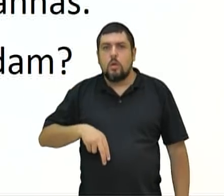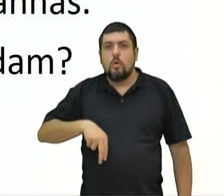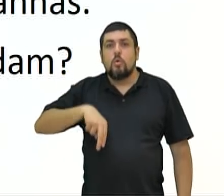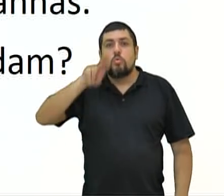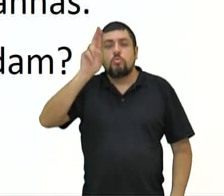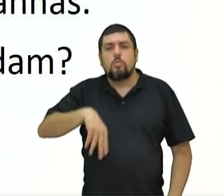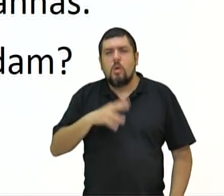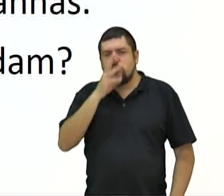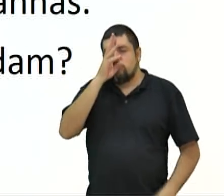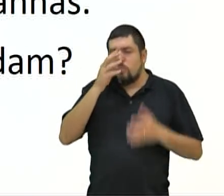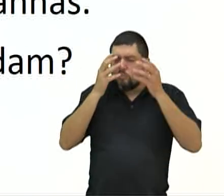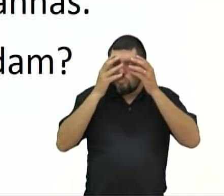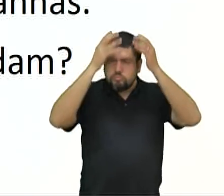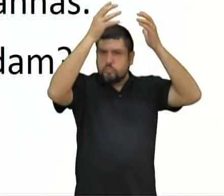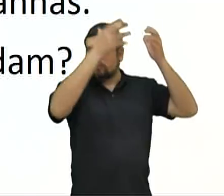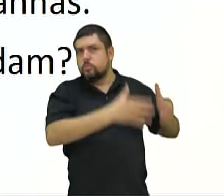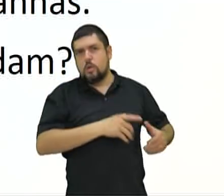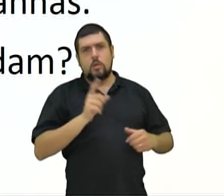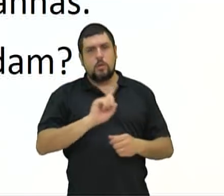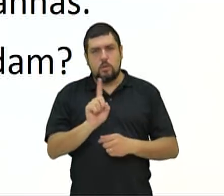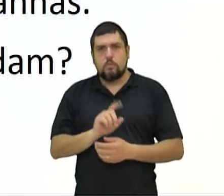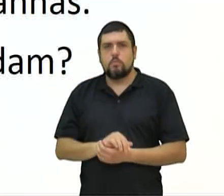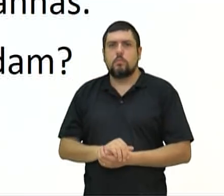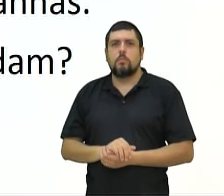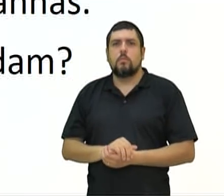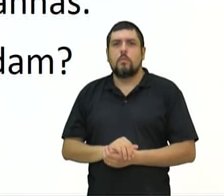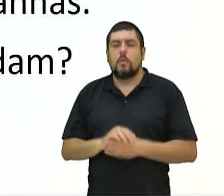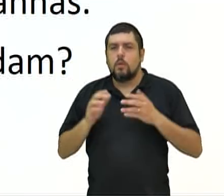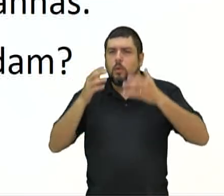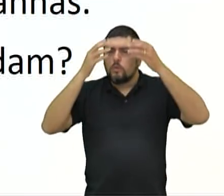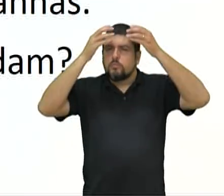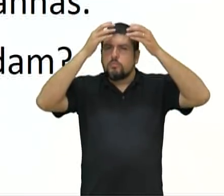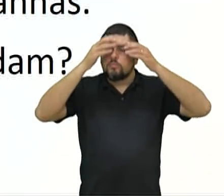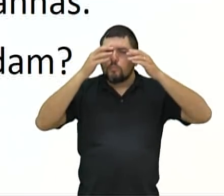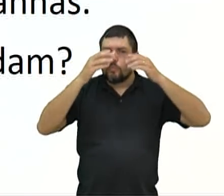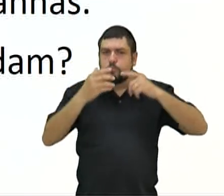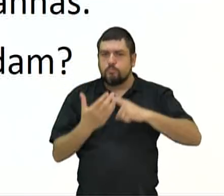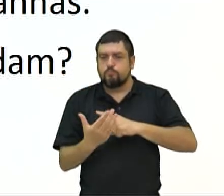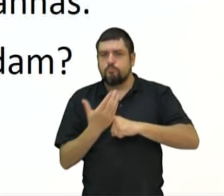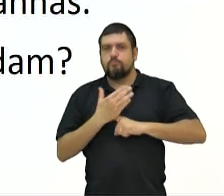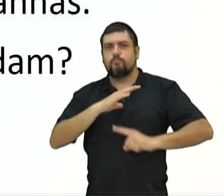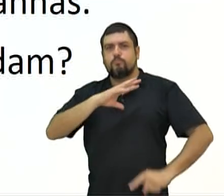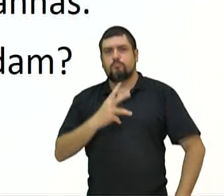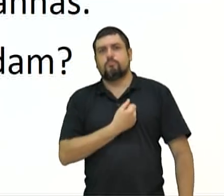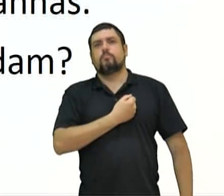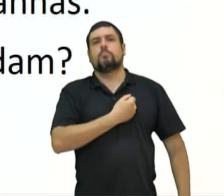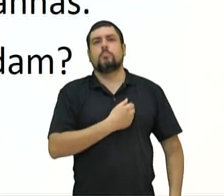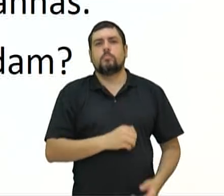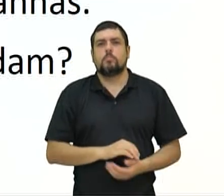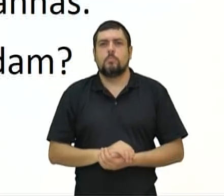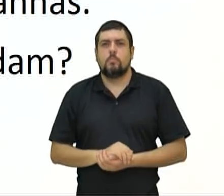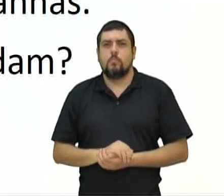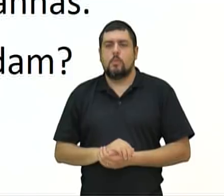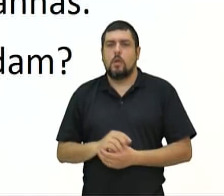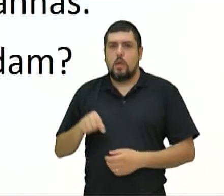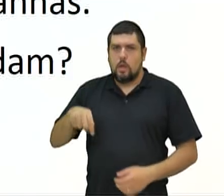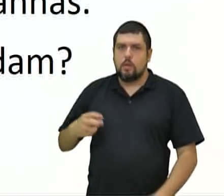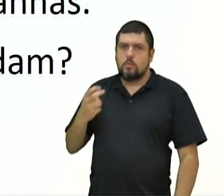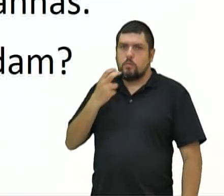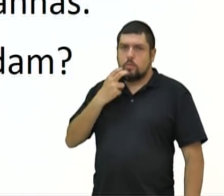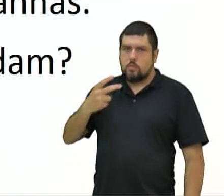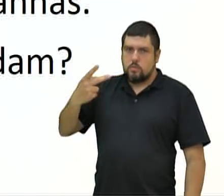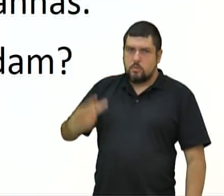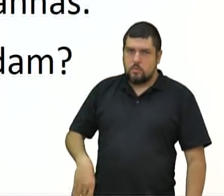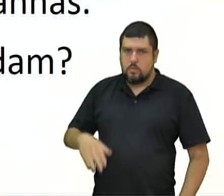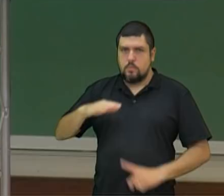cabeça. Capacete, um item de segurança que salva vidas. Essa é uma campanha aqui do Detran do nosso estado, né, do Paraná, e